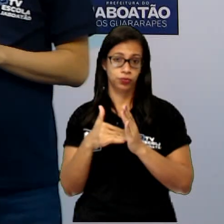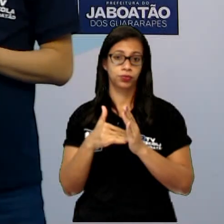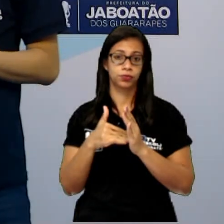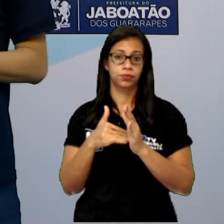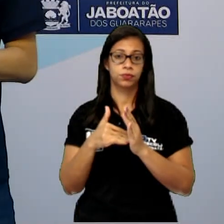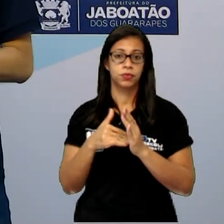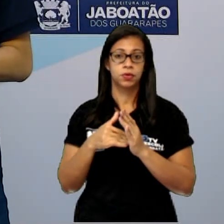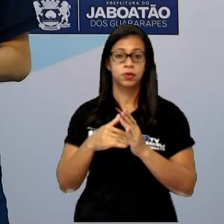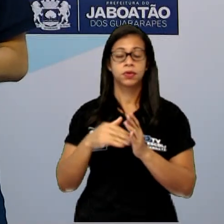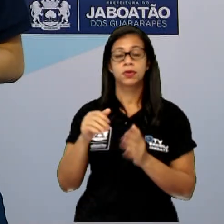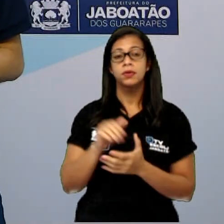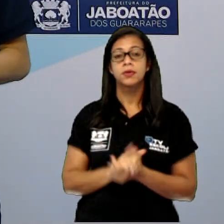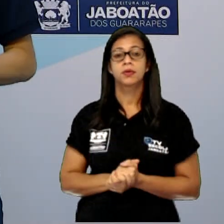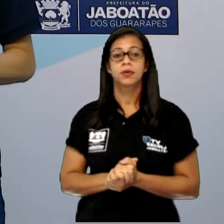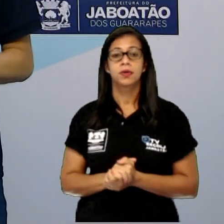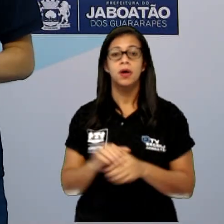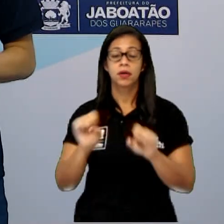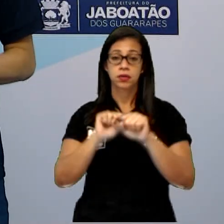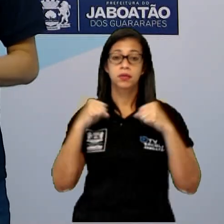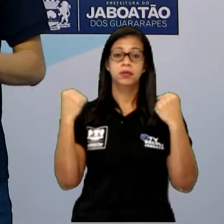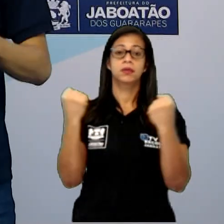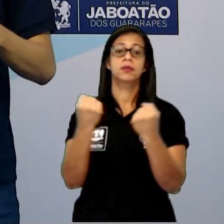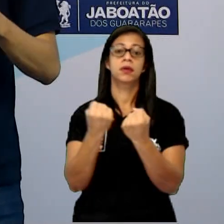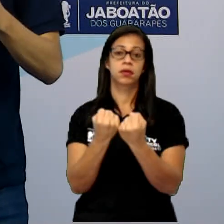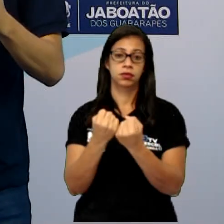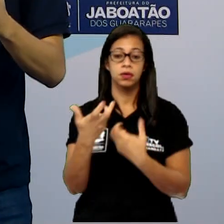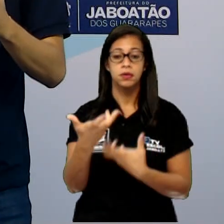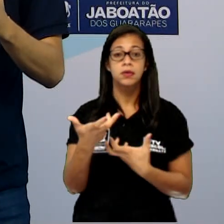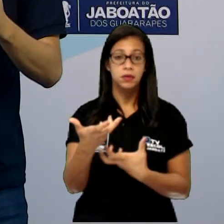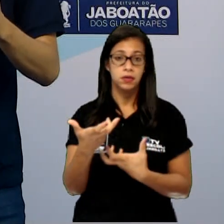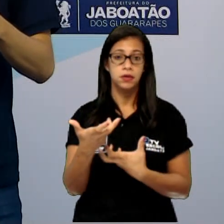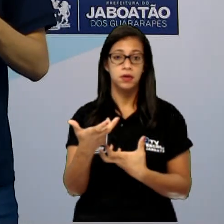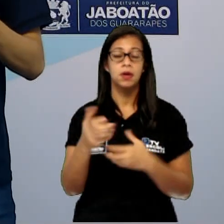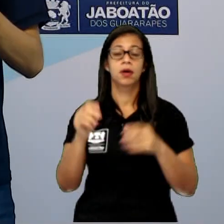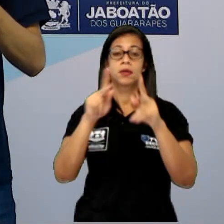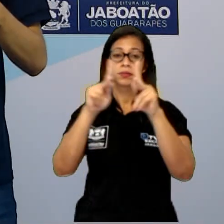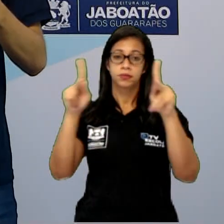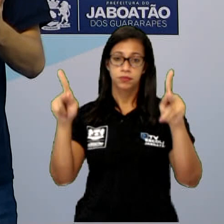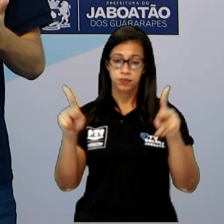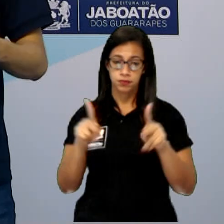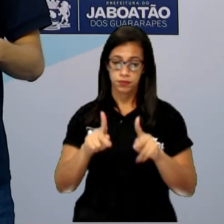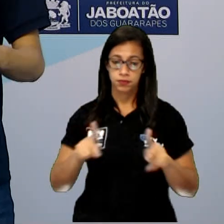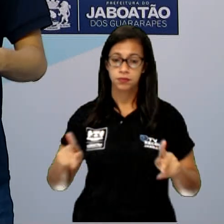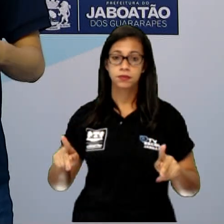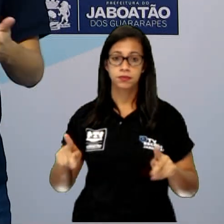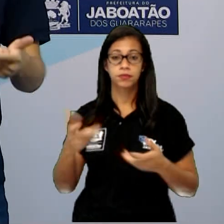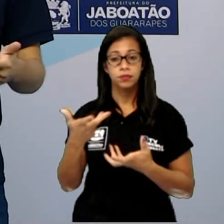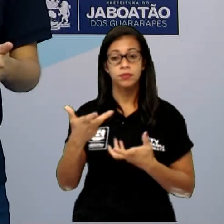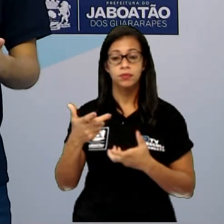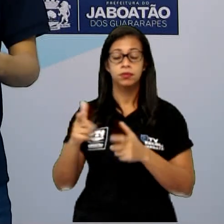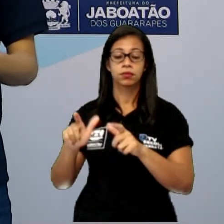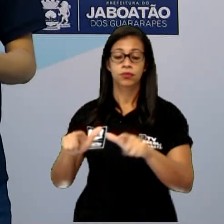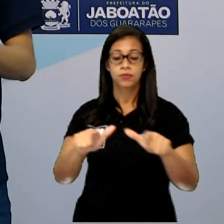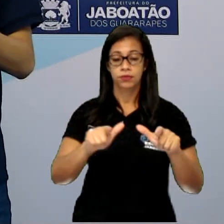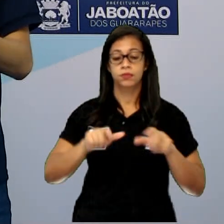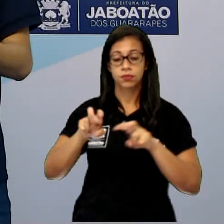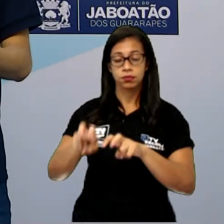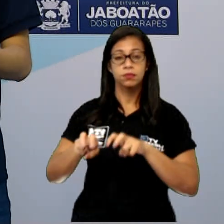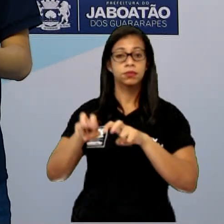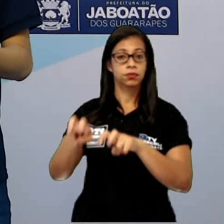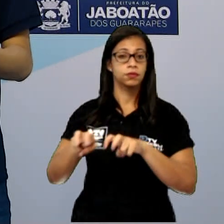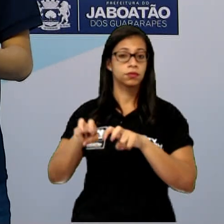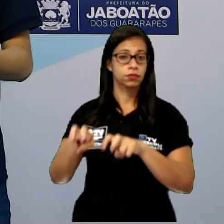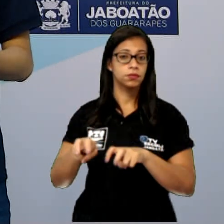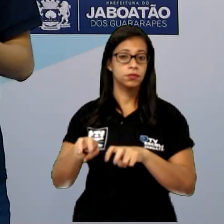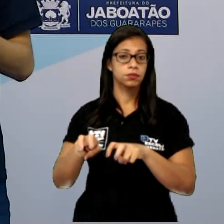escutar naquele momento. A sociedade russa queria paz, né? queria terra para poder produzir e queria pão